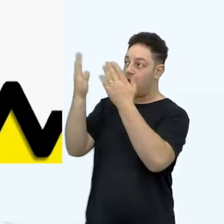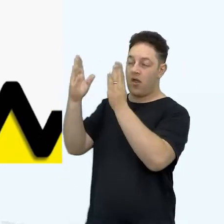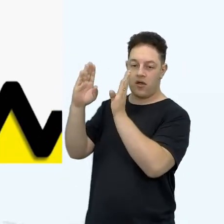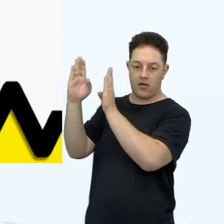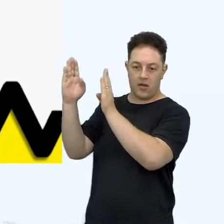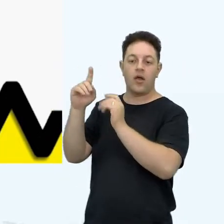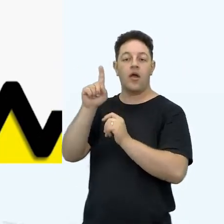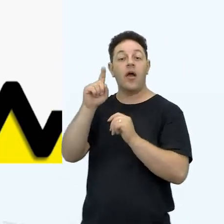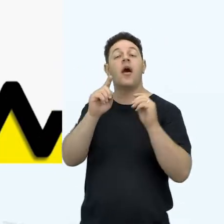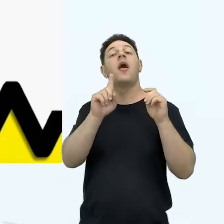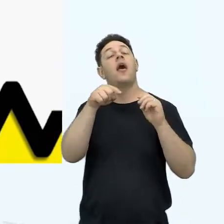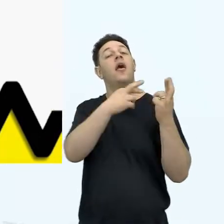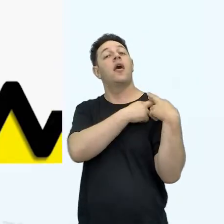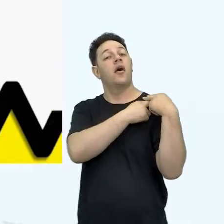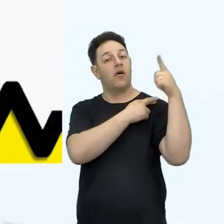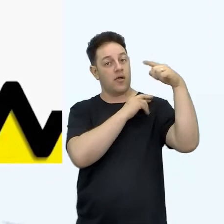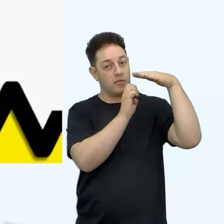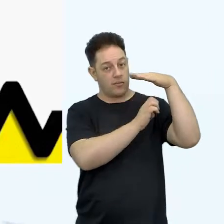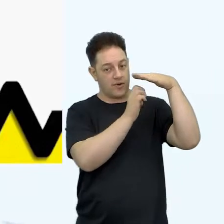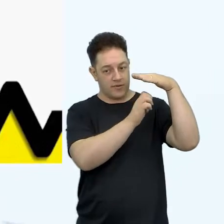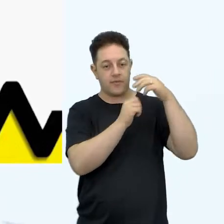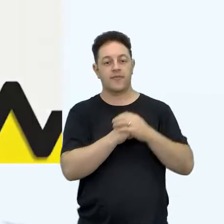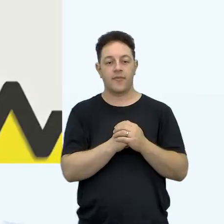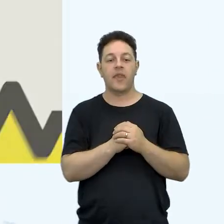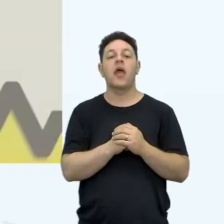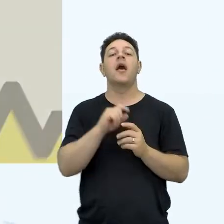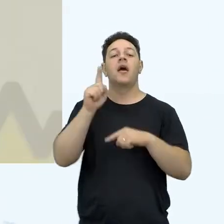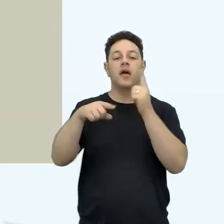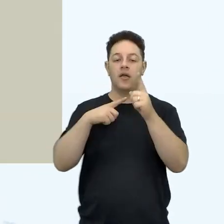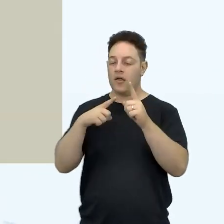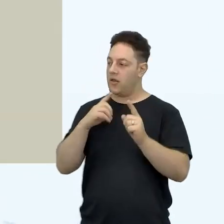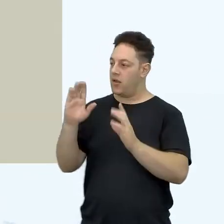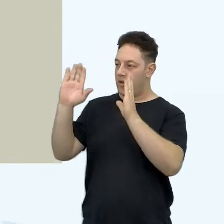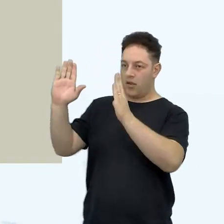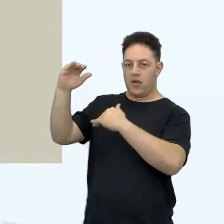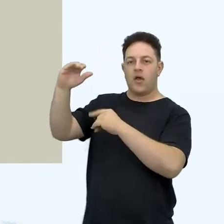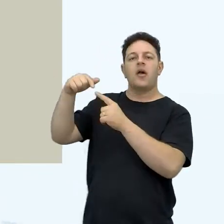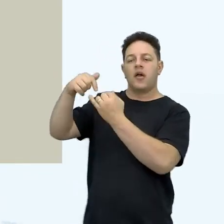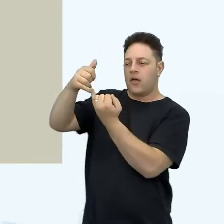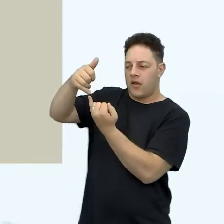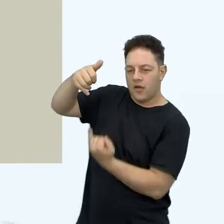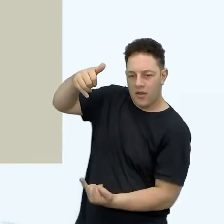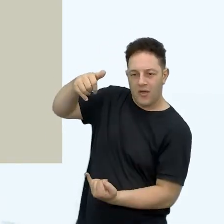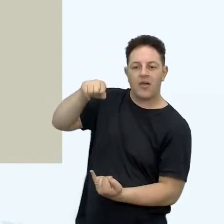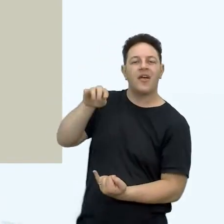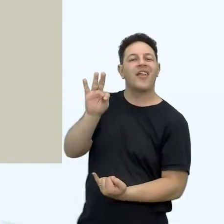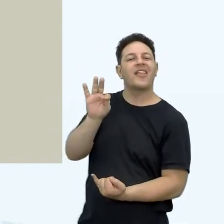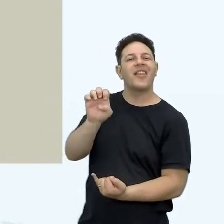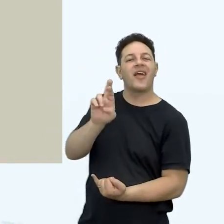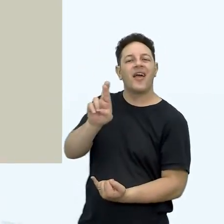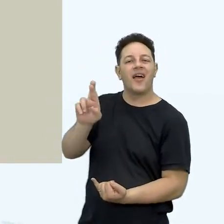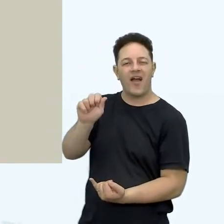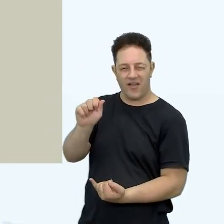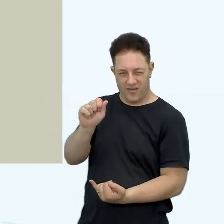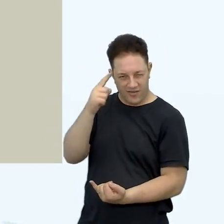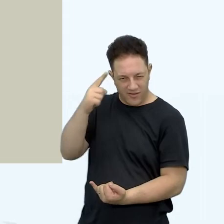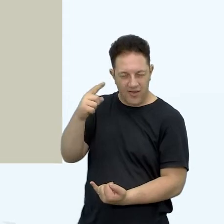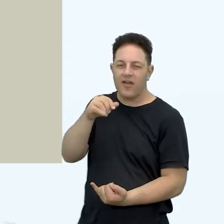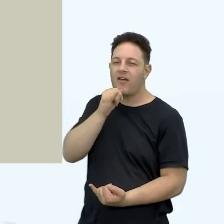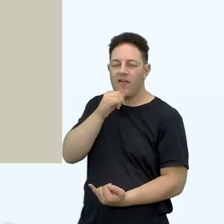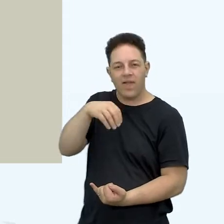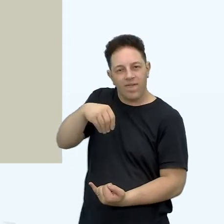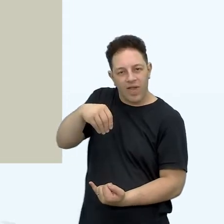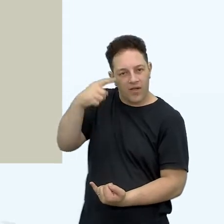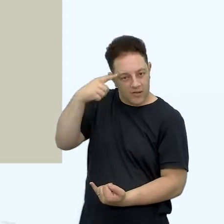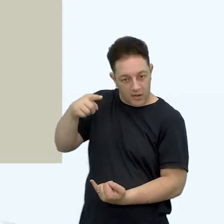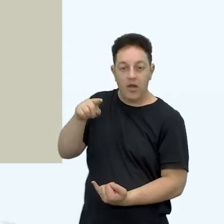concessionária, ok? Esse medidor, ele tem um aterramento. Esse aterramento que tem lá no padrão, o aterramento medidor,